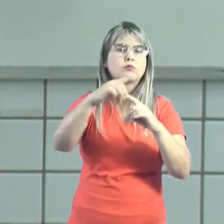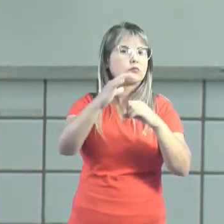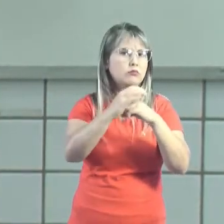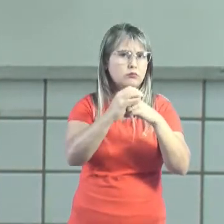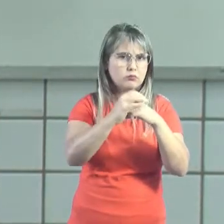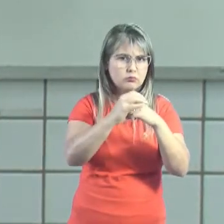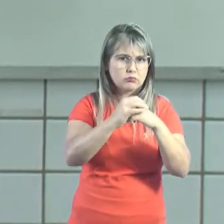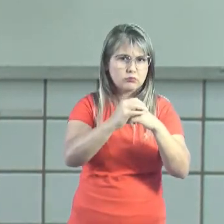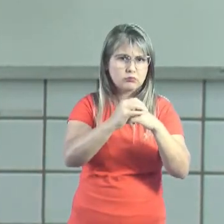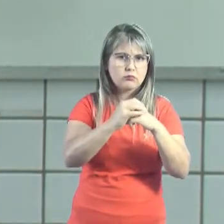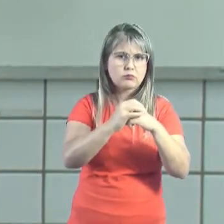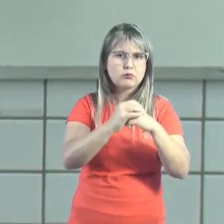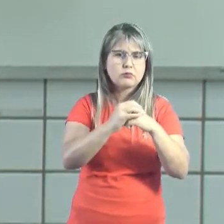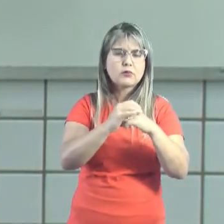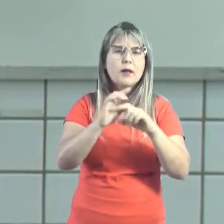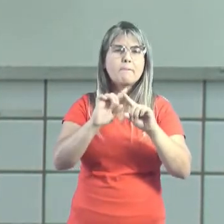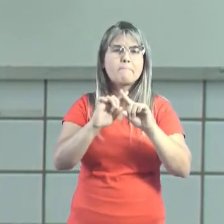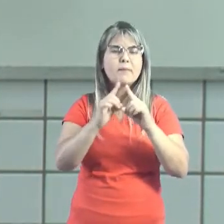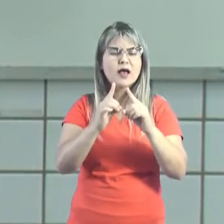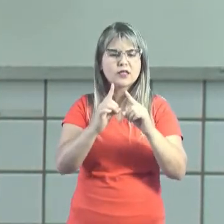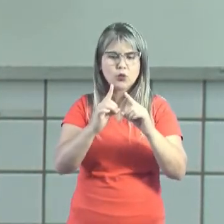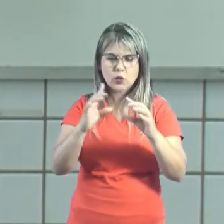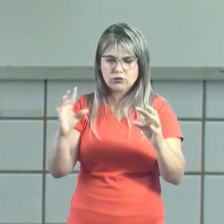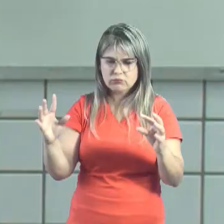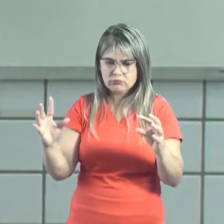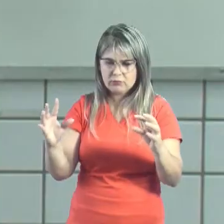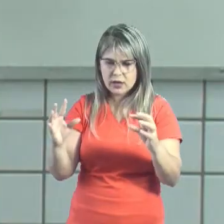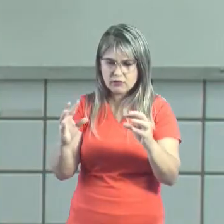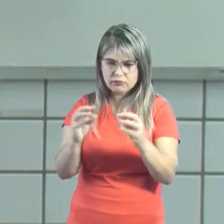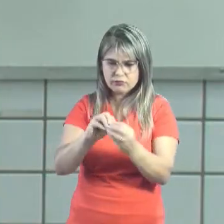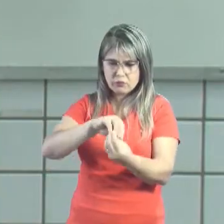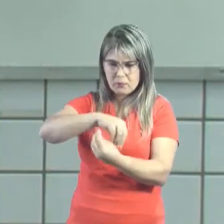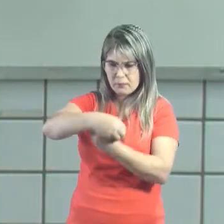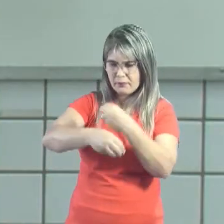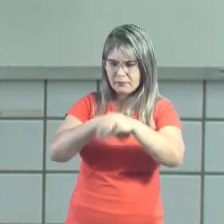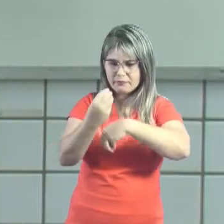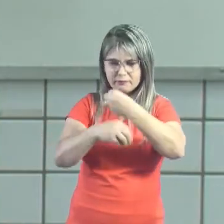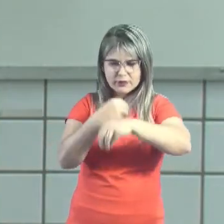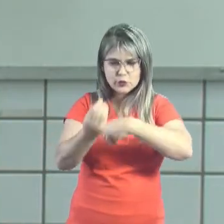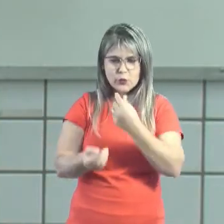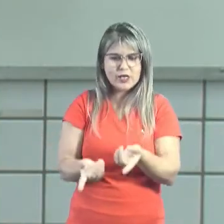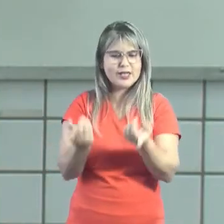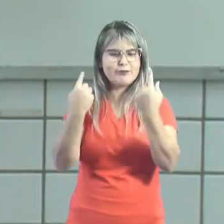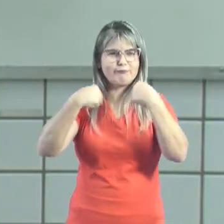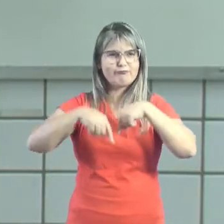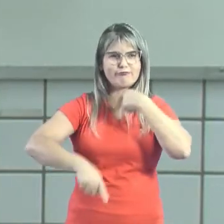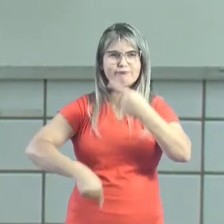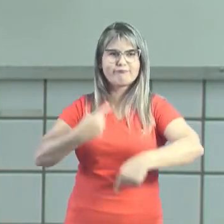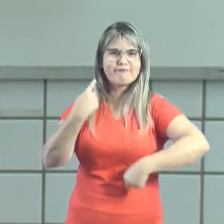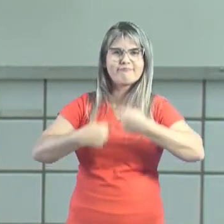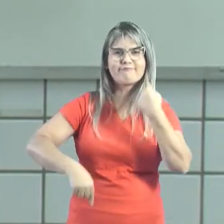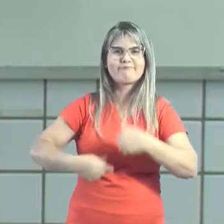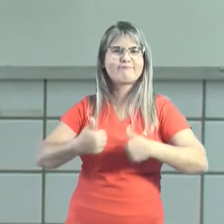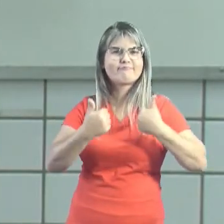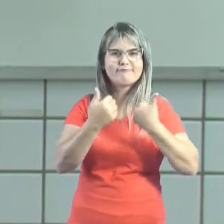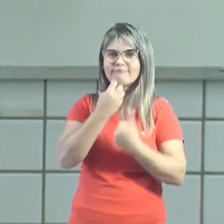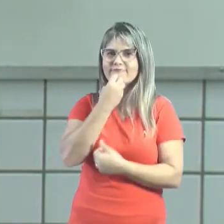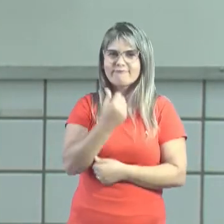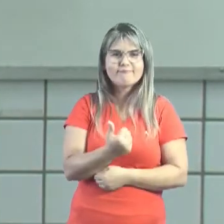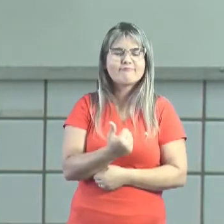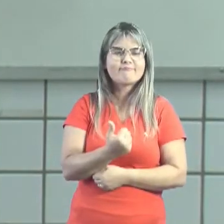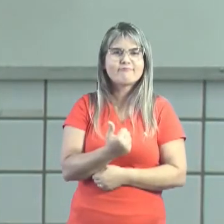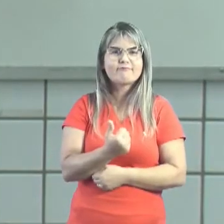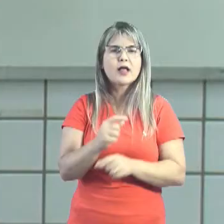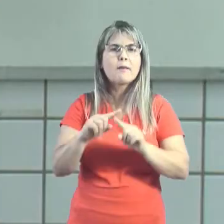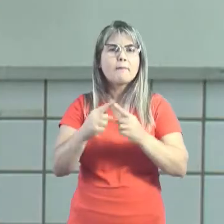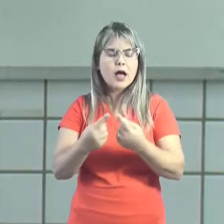todo unido ali, todo misturado. A importância é que às vezes o médico quer observar, vamos supor, como